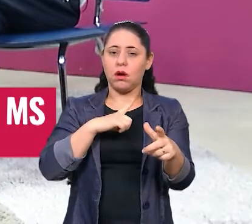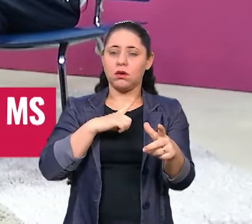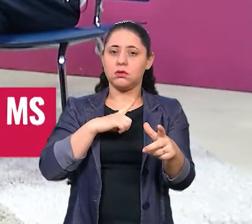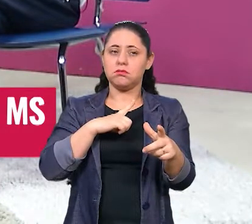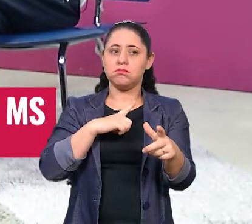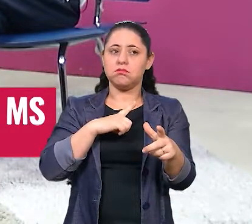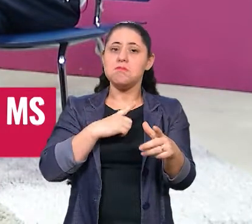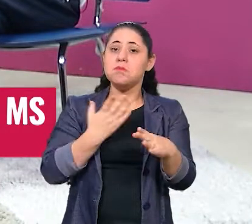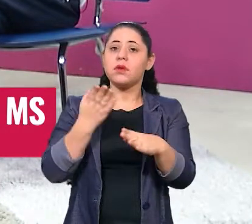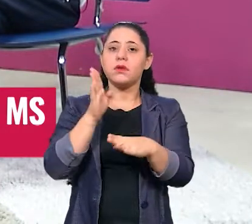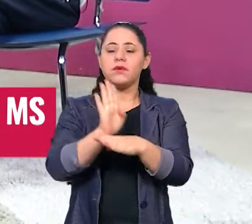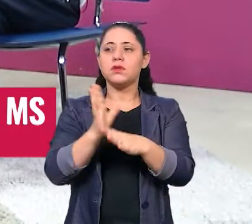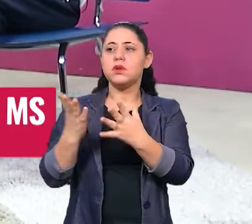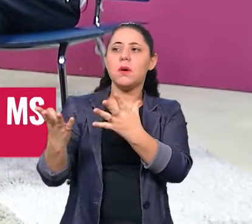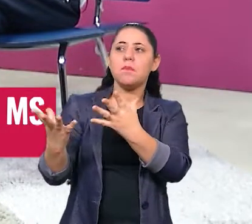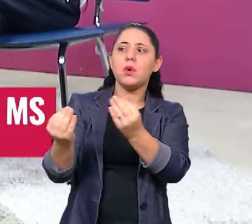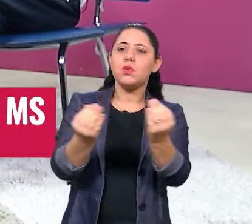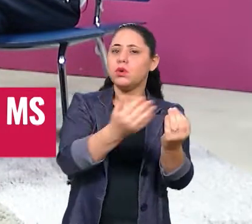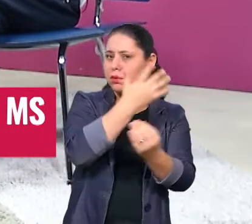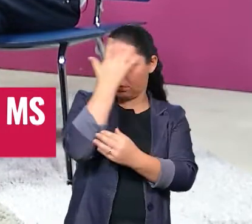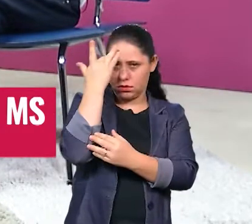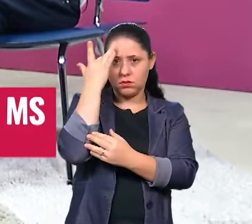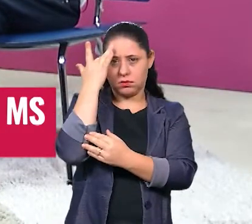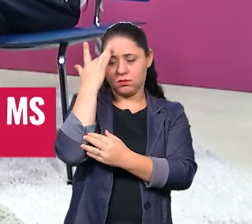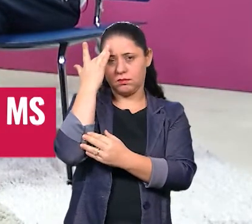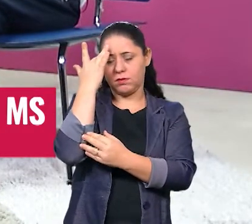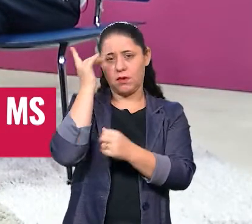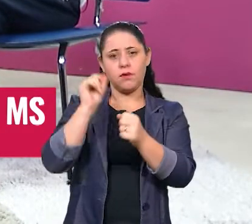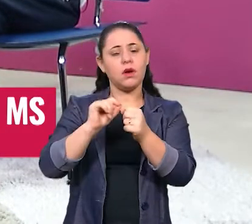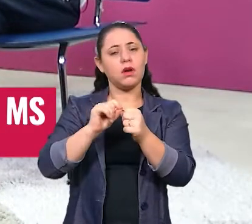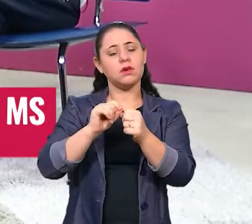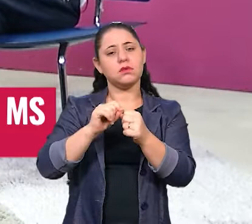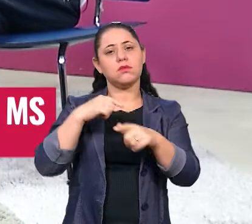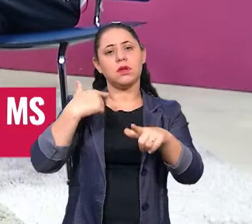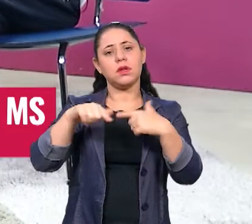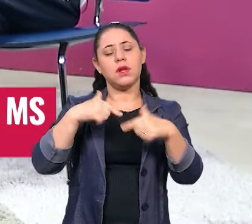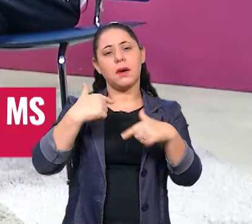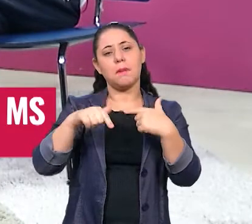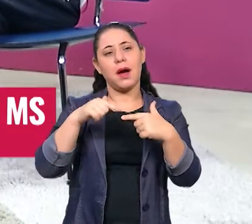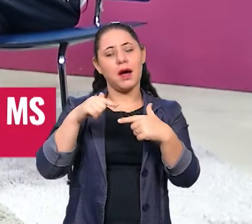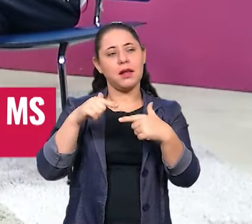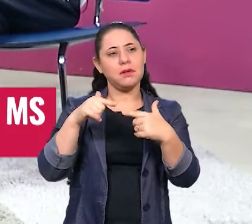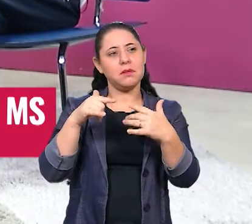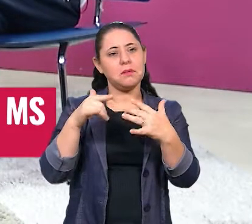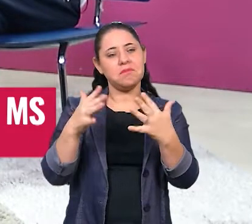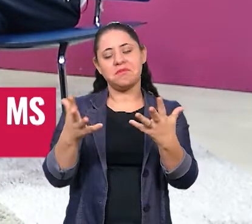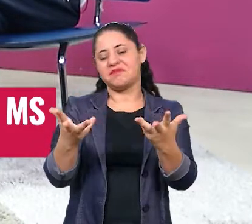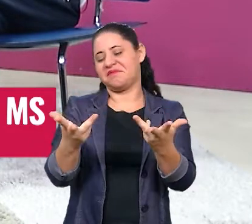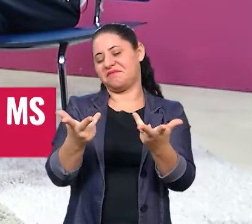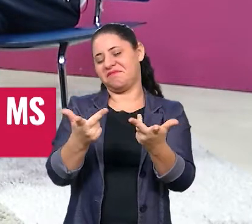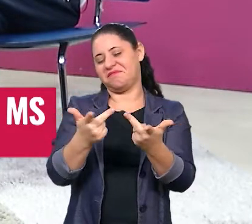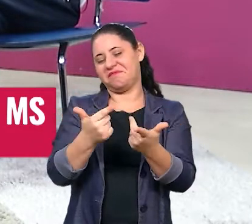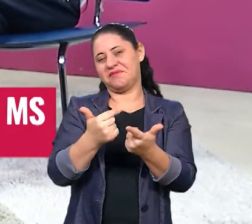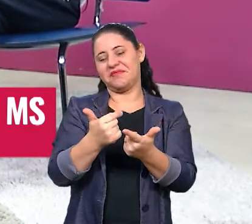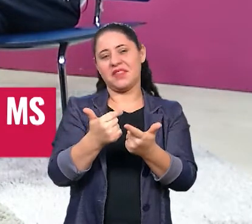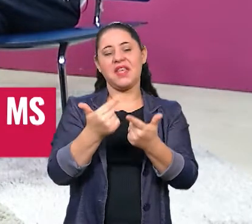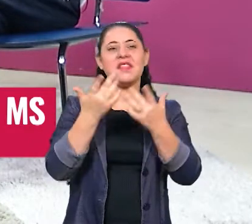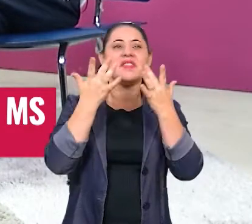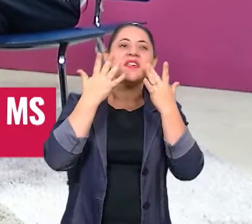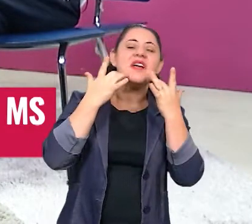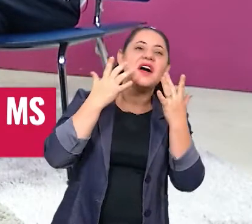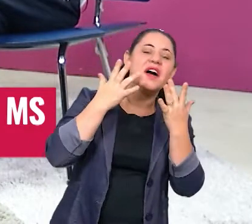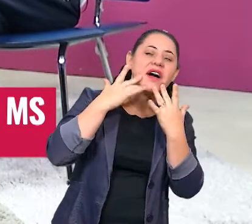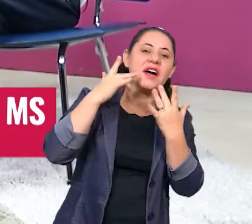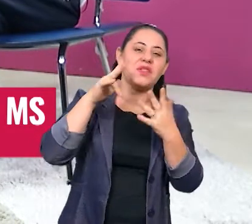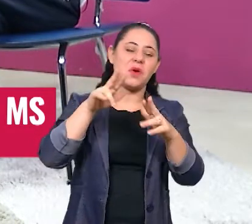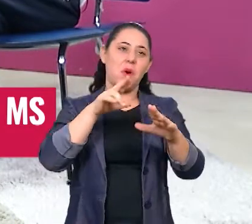que contempla vários artistas, né? Vocês fazem um trabalho incrível ali de levar desde o teatro, a